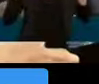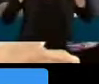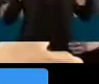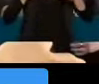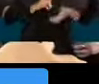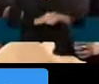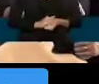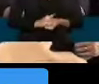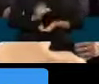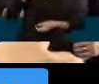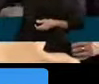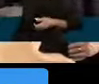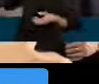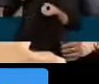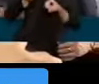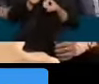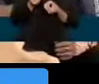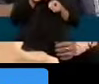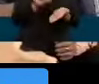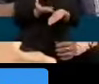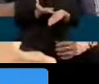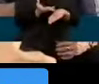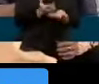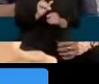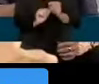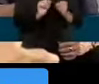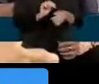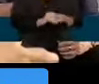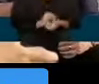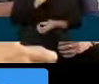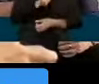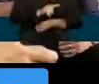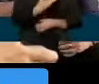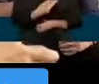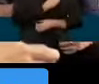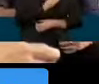que Deus está nos proporcionando é a sua presença aqui.